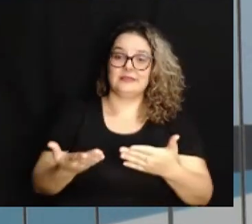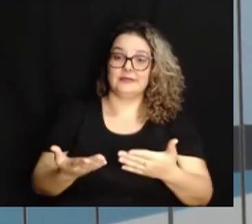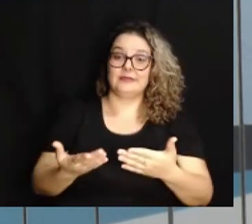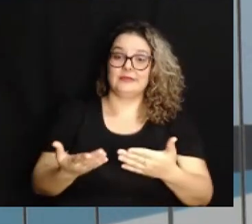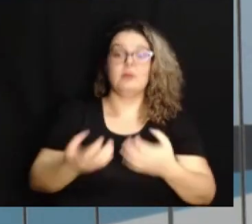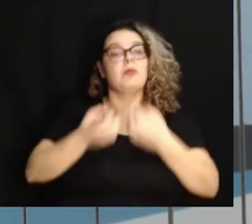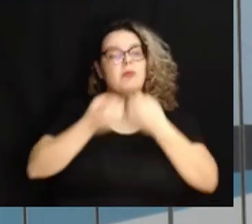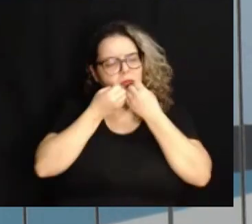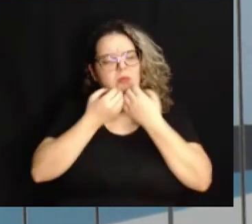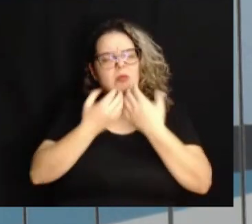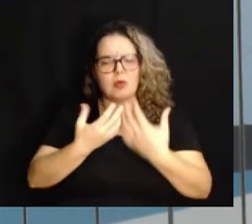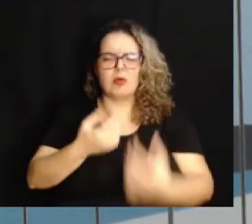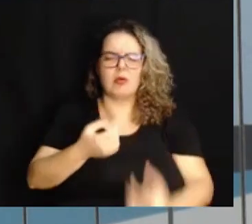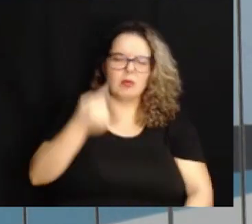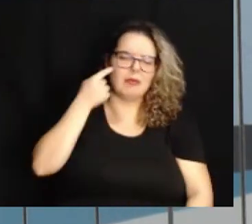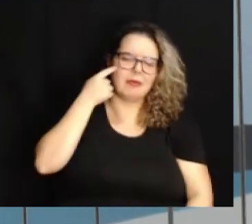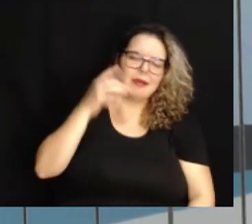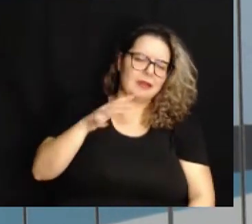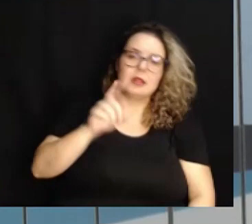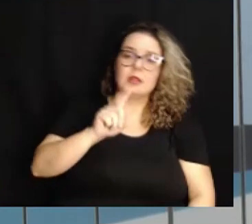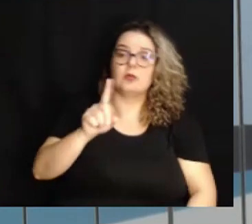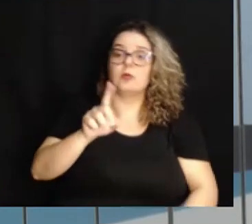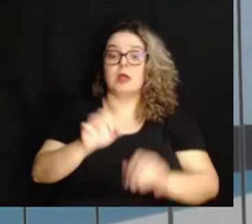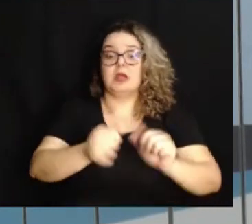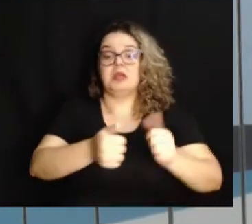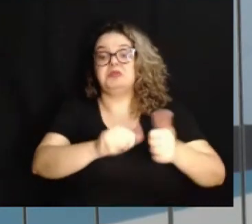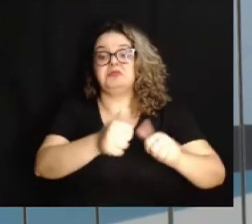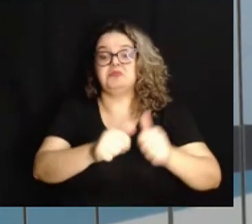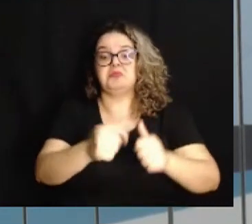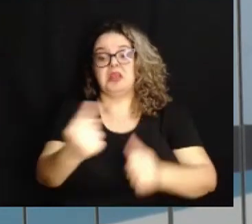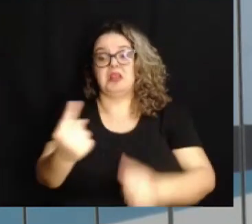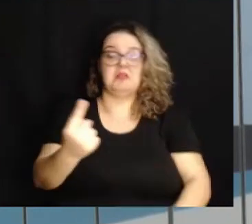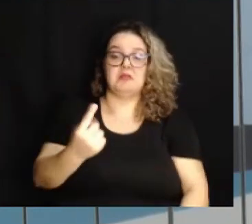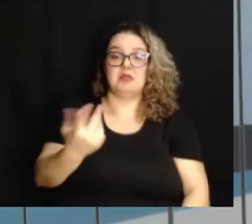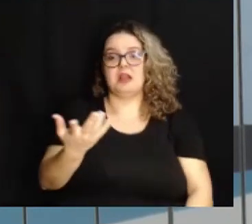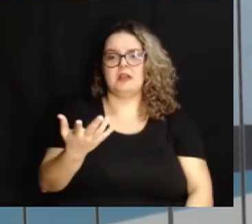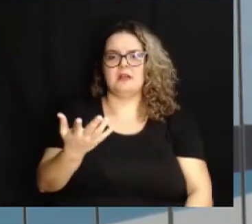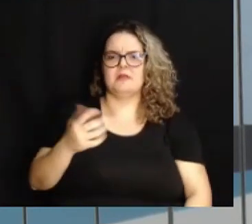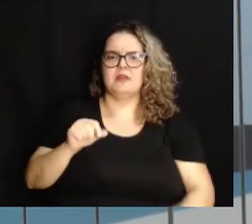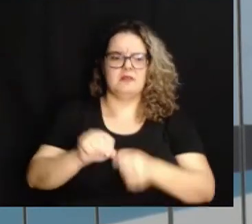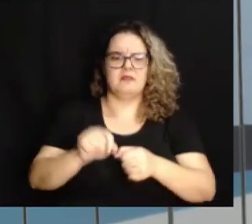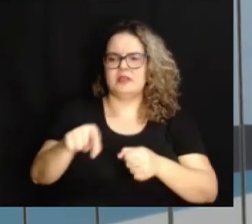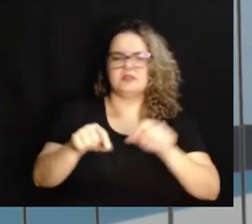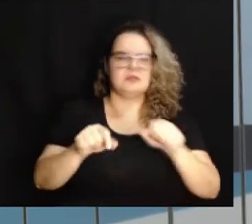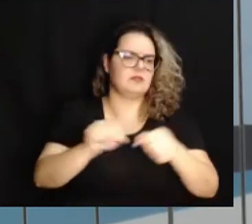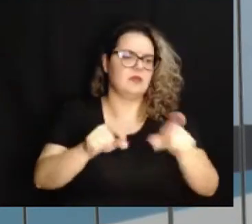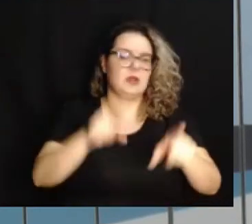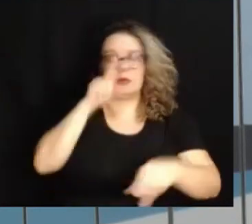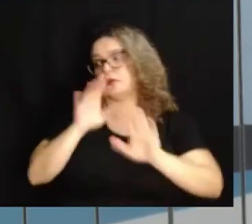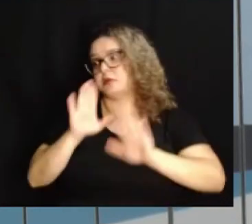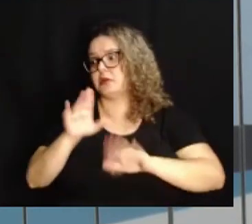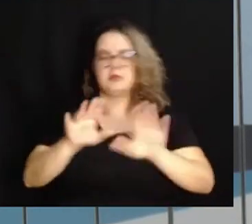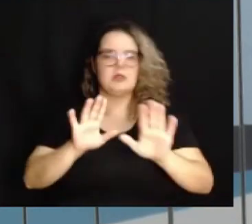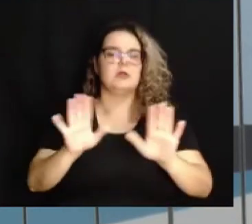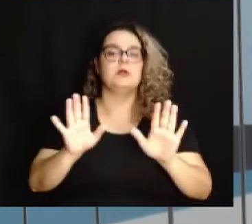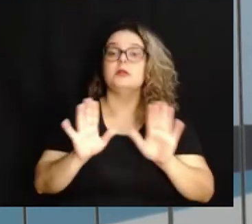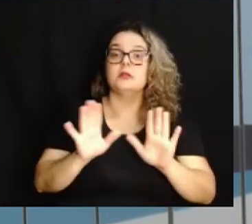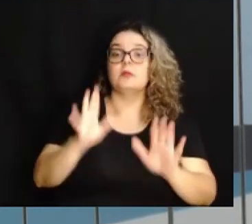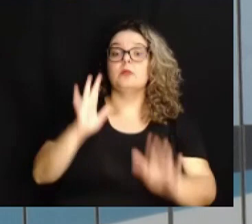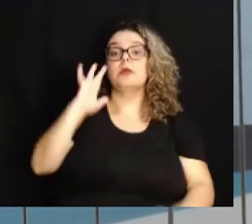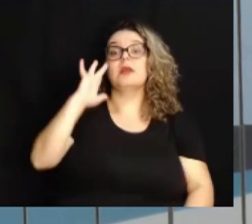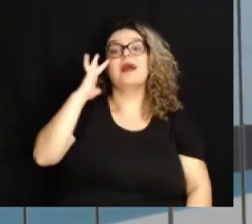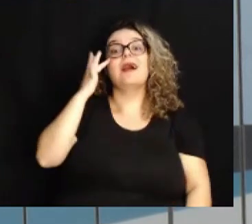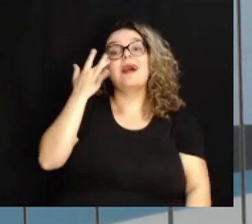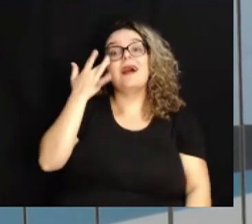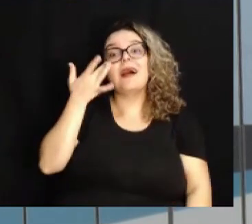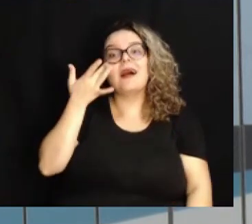é uma questão de julgar aquela pessoa que chega, falando, não, faz isso, faz aquilo, cuidado com isso, cuidado com aquilo, porque a pessoa ela acha que ela está cuidando, Não é de